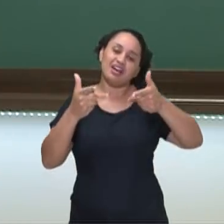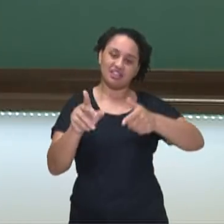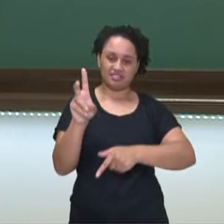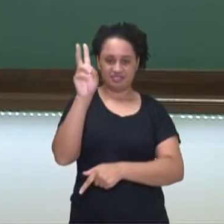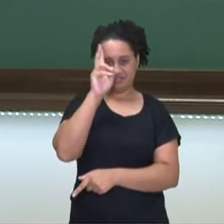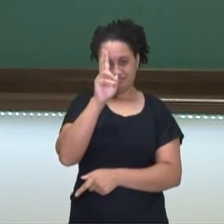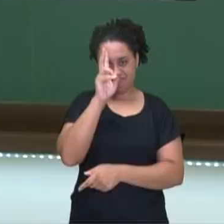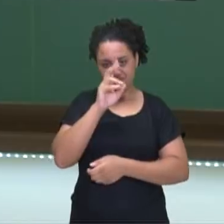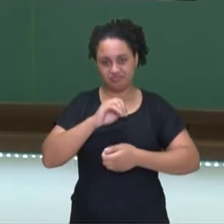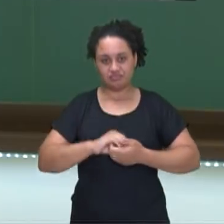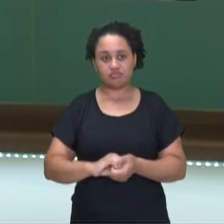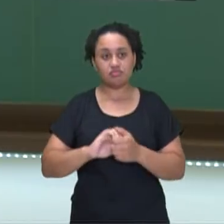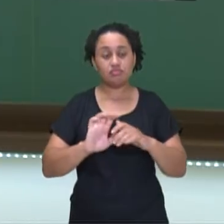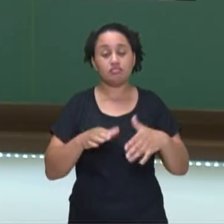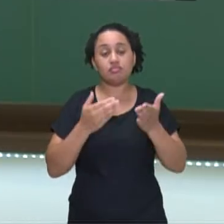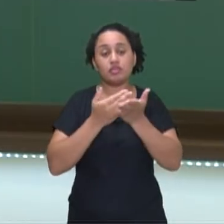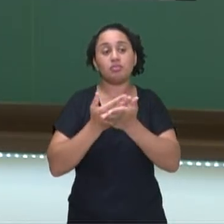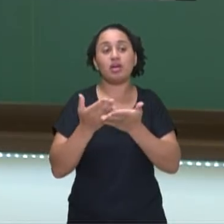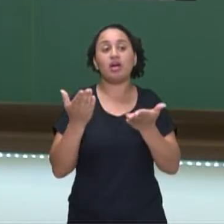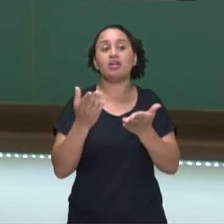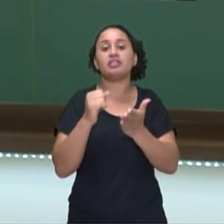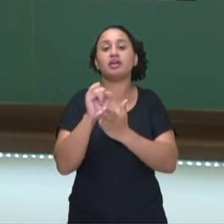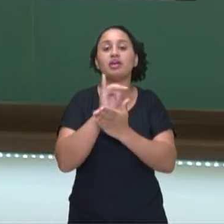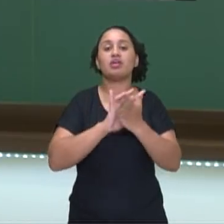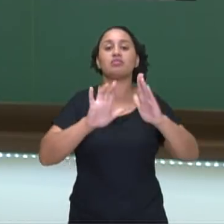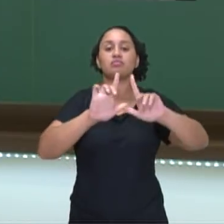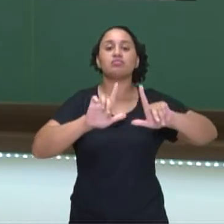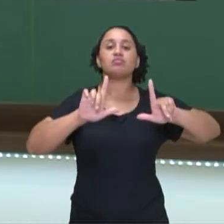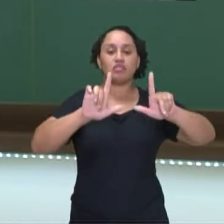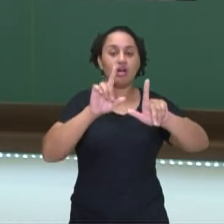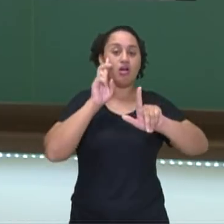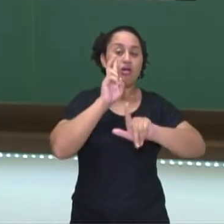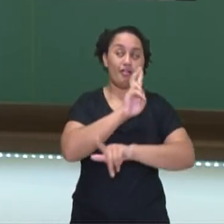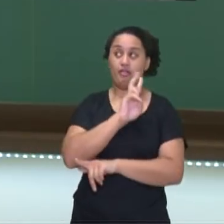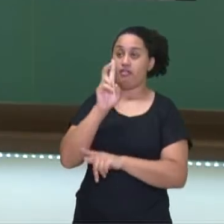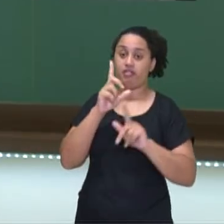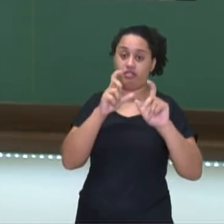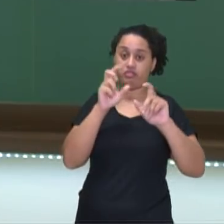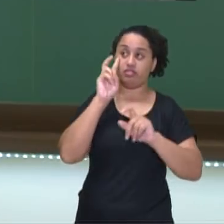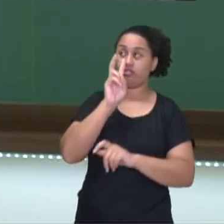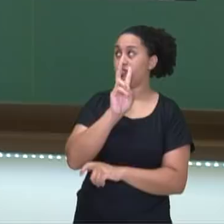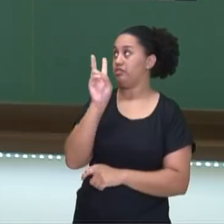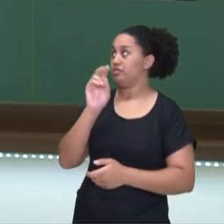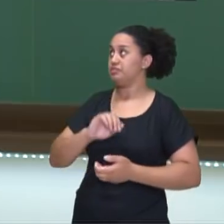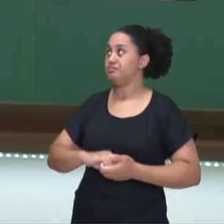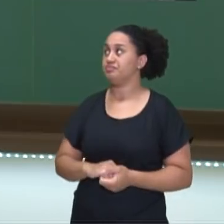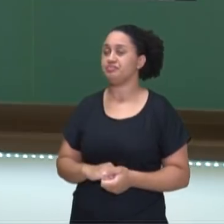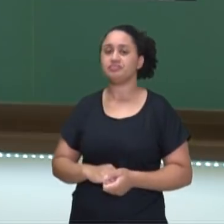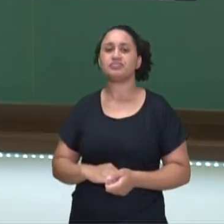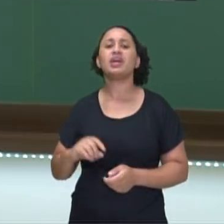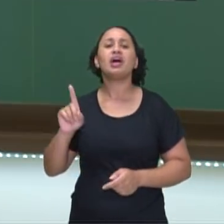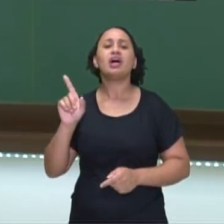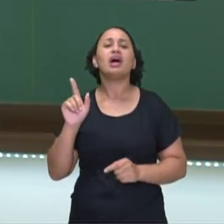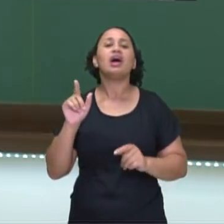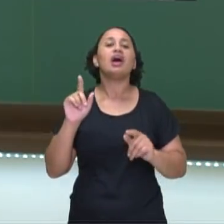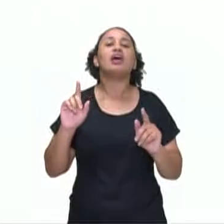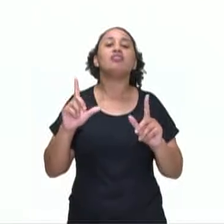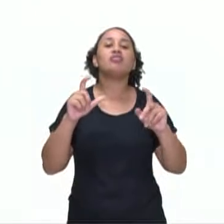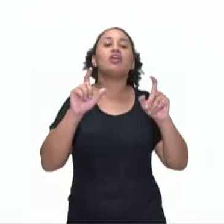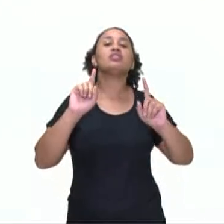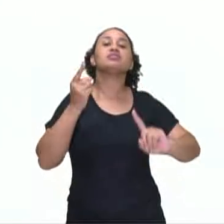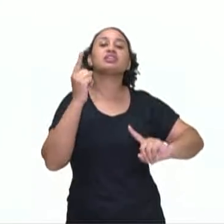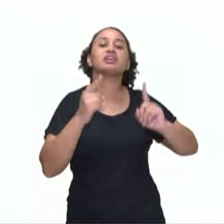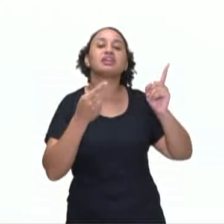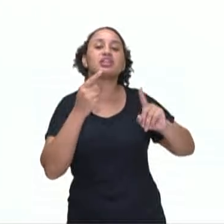para começar, uma imagem aqui do bloco Olodum, saindo para o Carnaval de 2010, lá